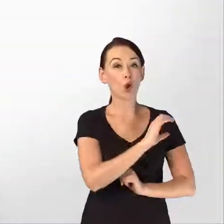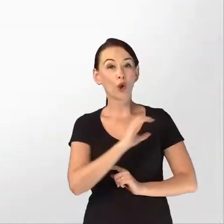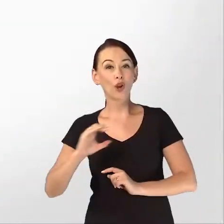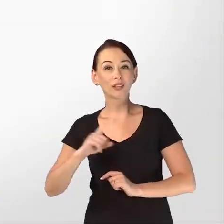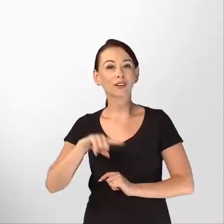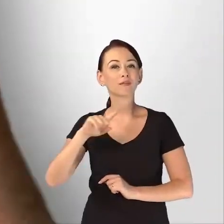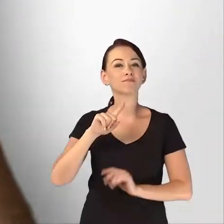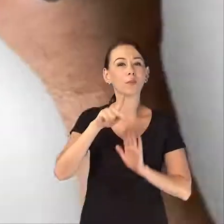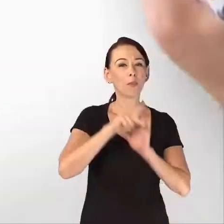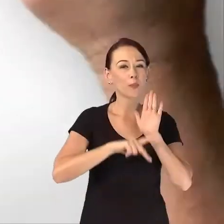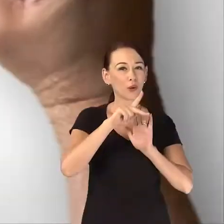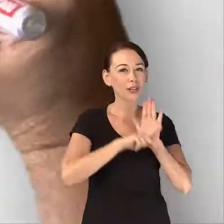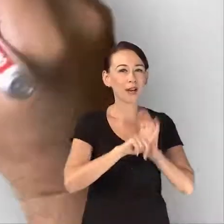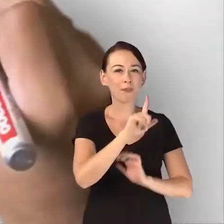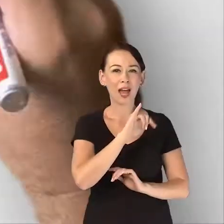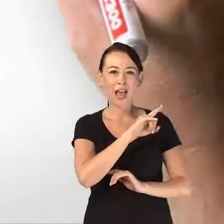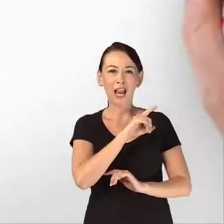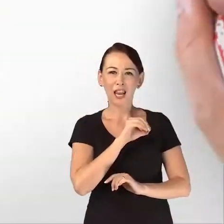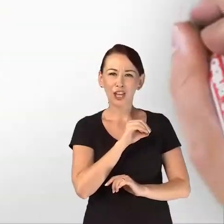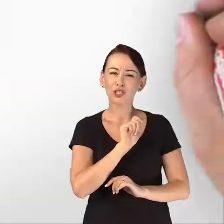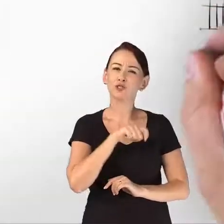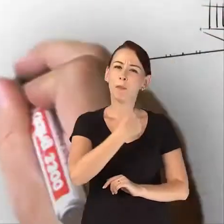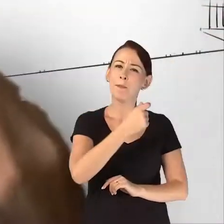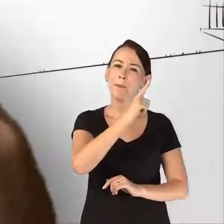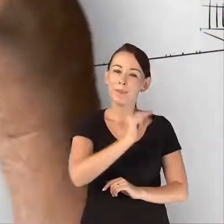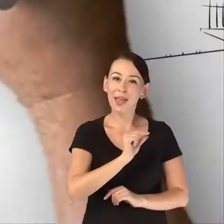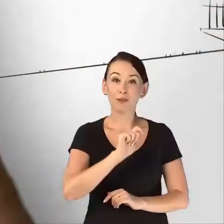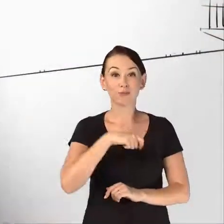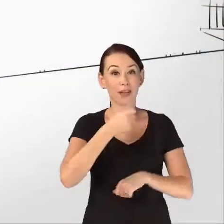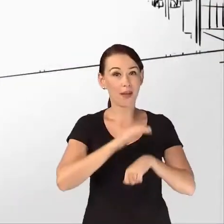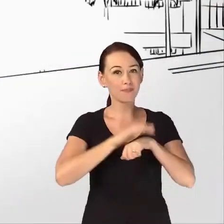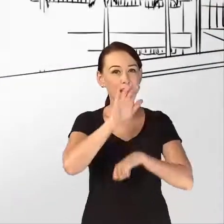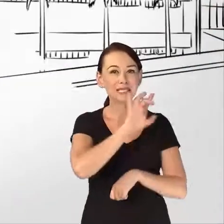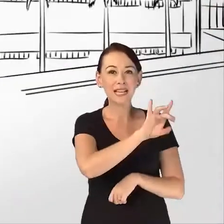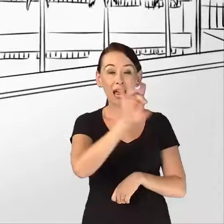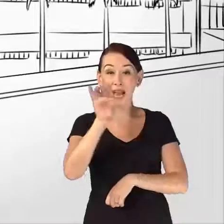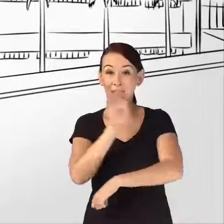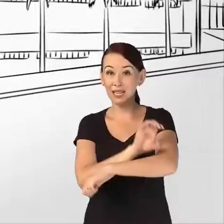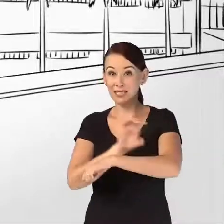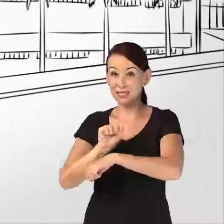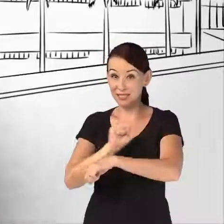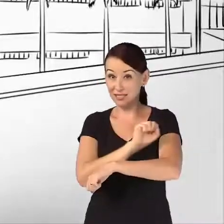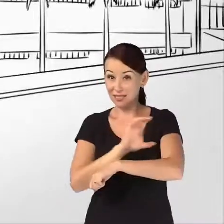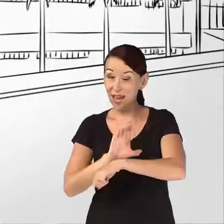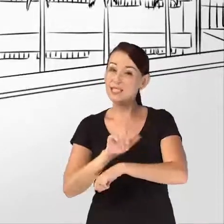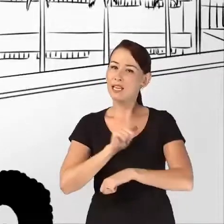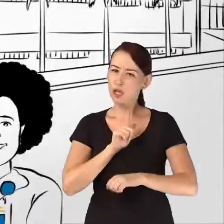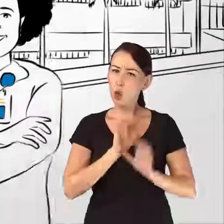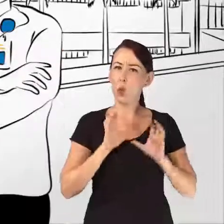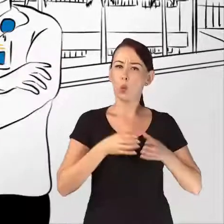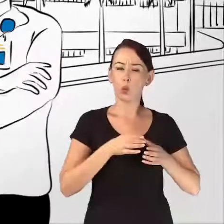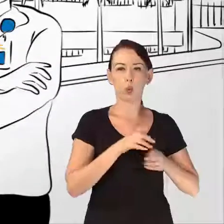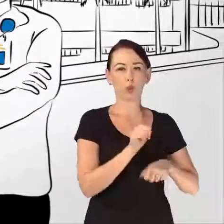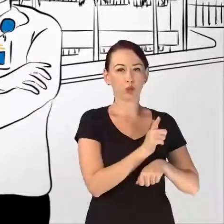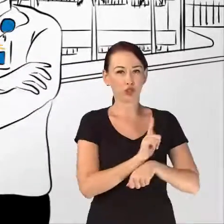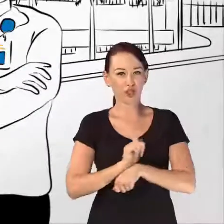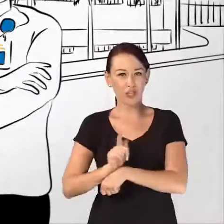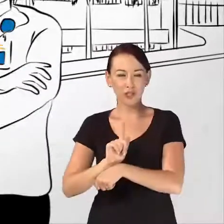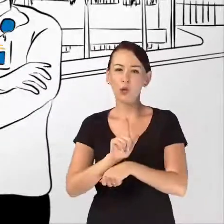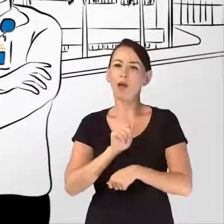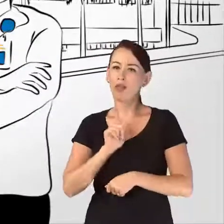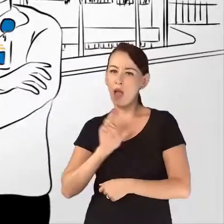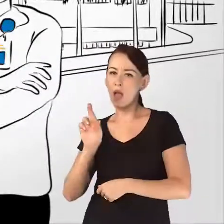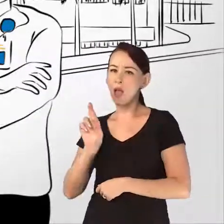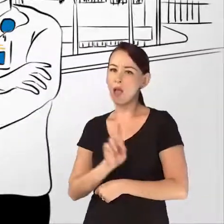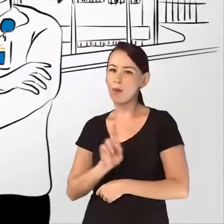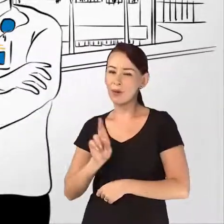Para coordenar o programa Lixo Menos é Mais, cada unidade do SESC possui um grupo gestor, com representantes